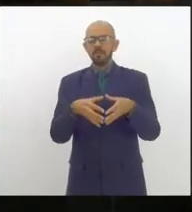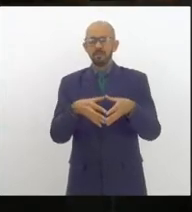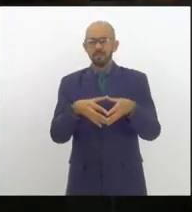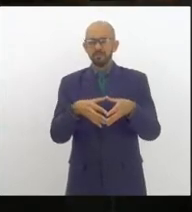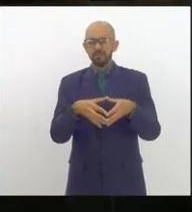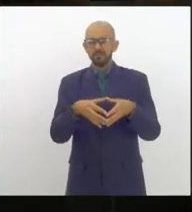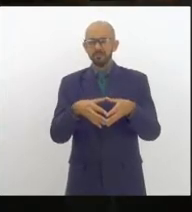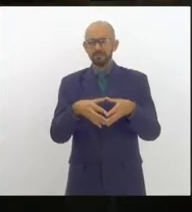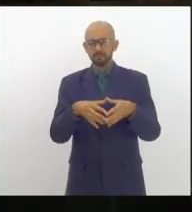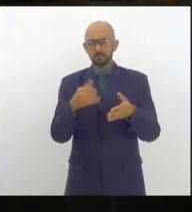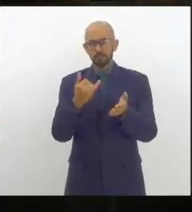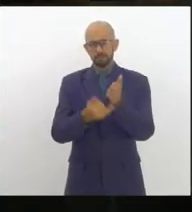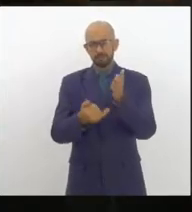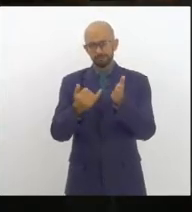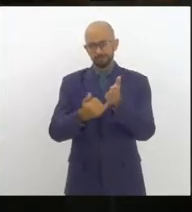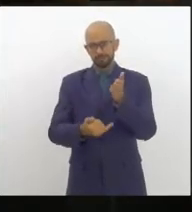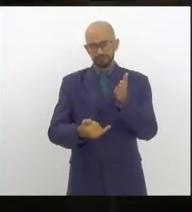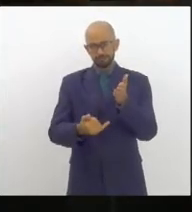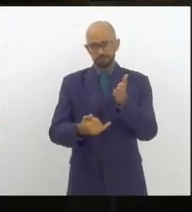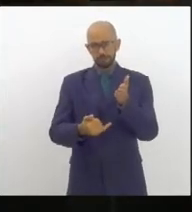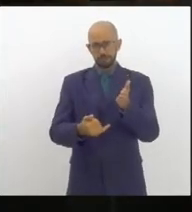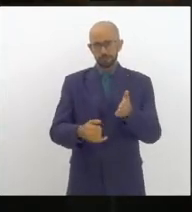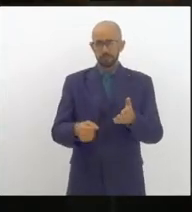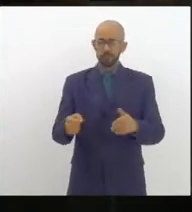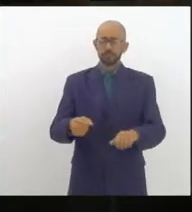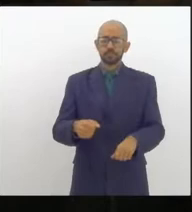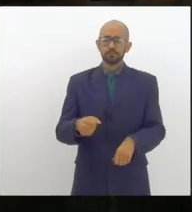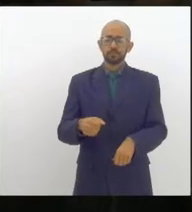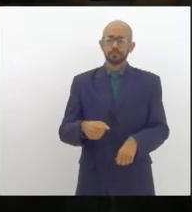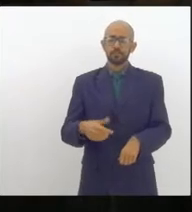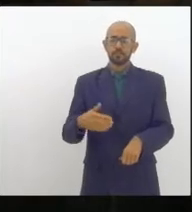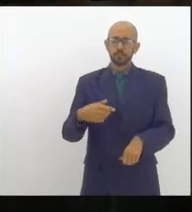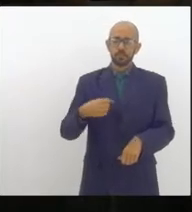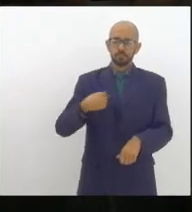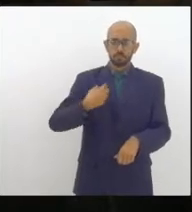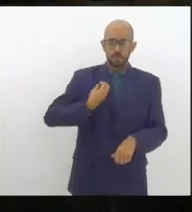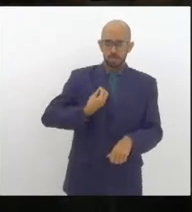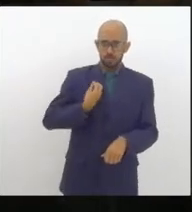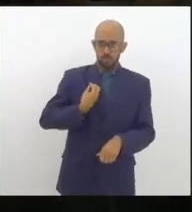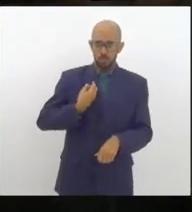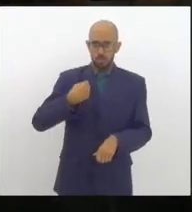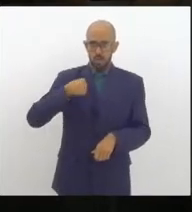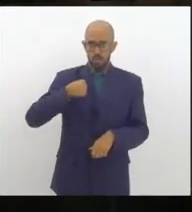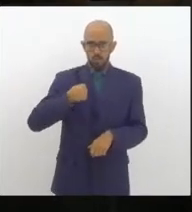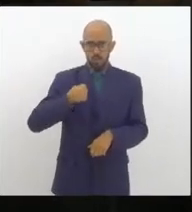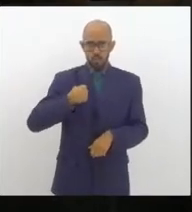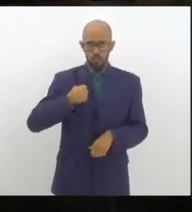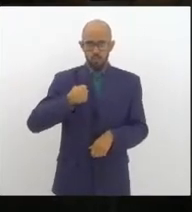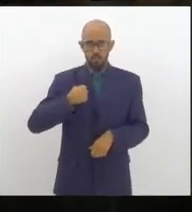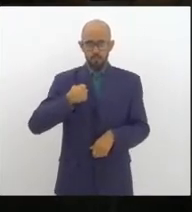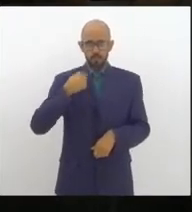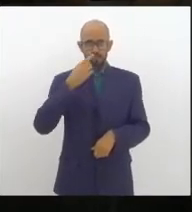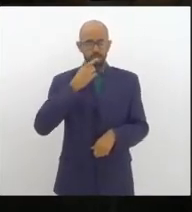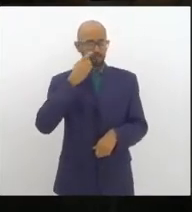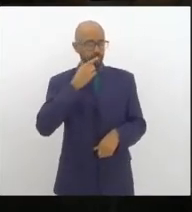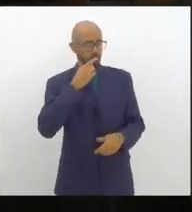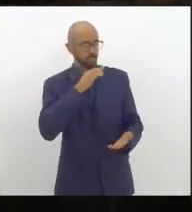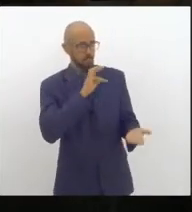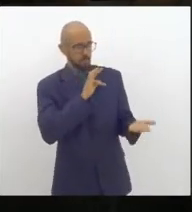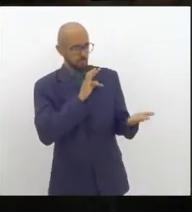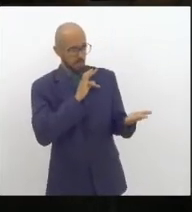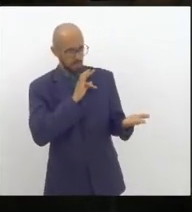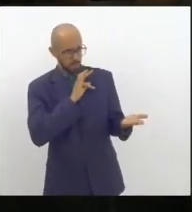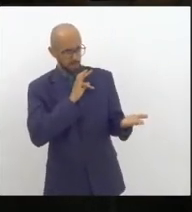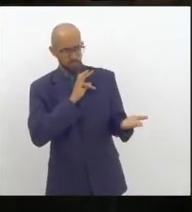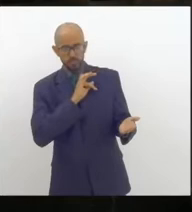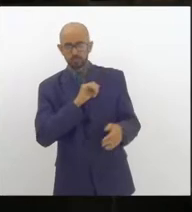tributação o que contou com a minha presença da deputada Martha